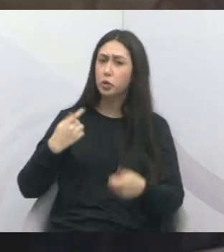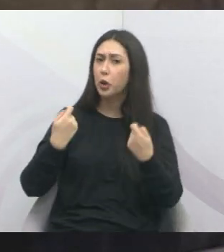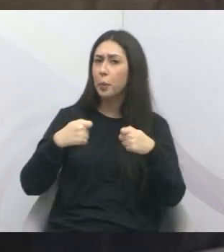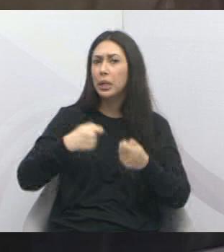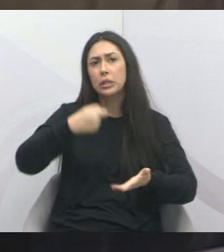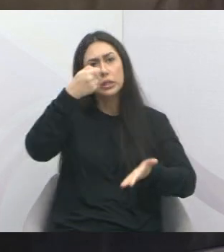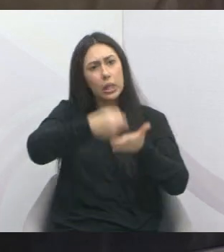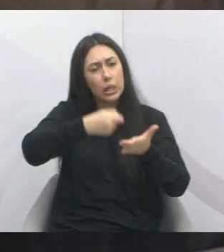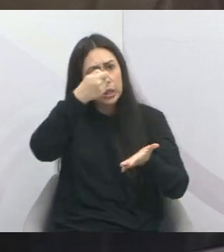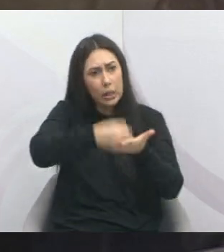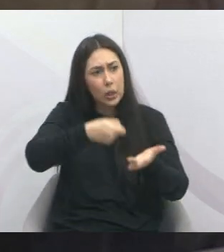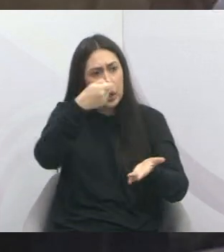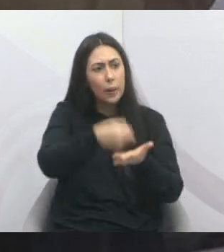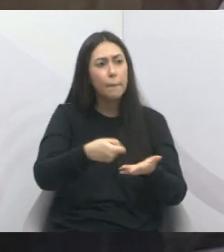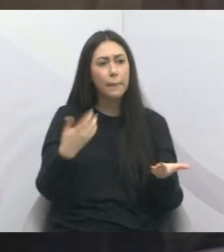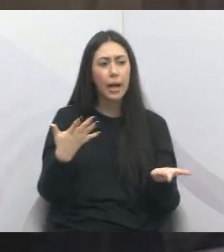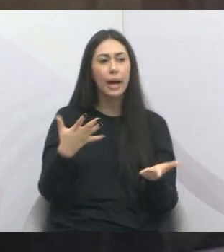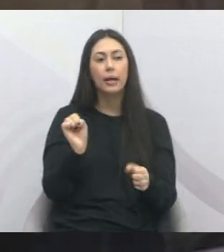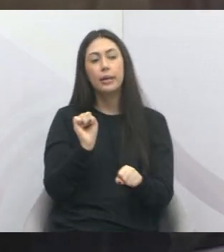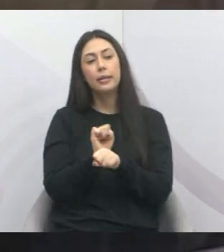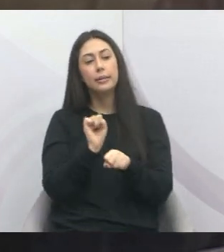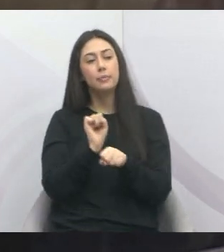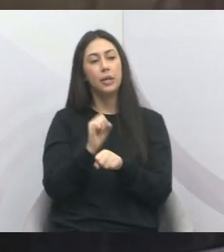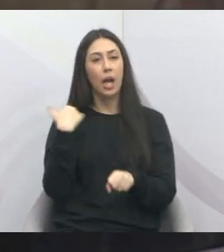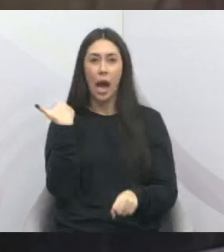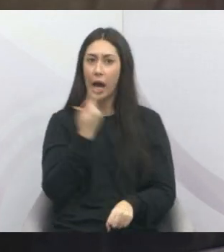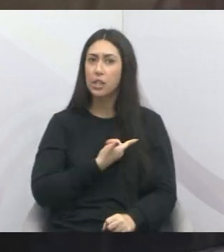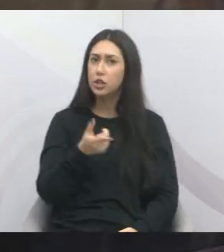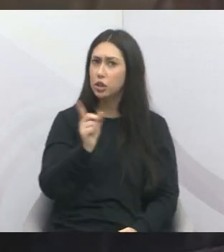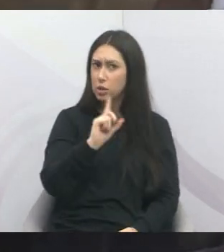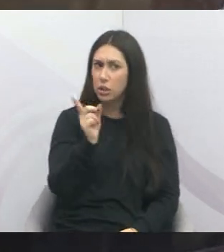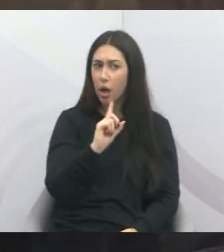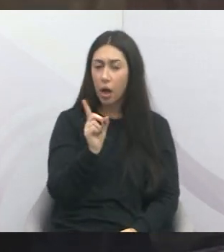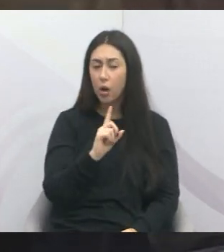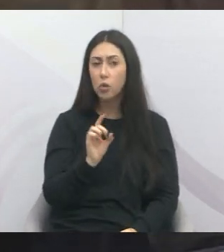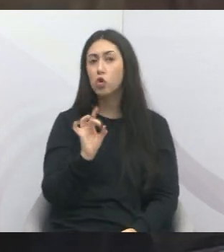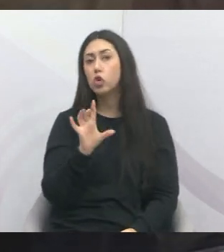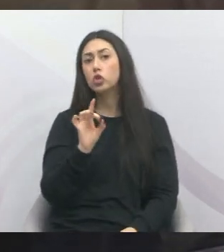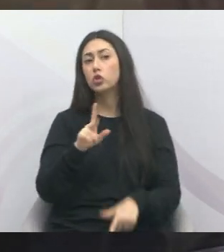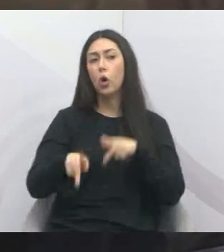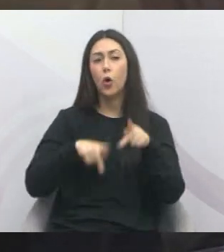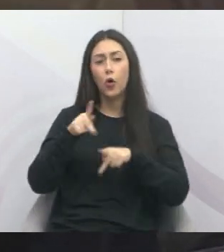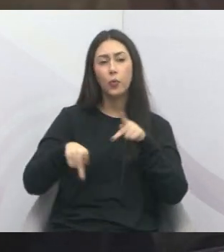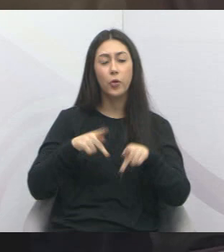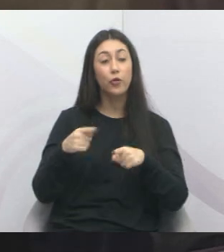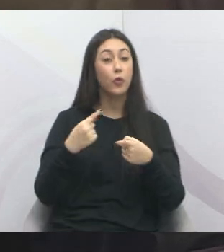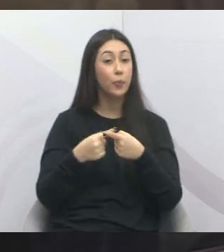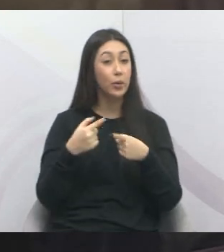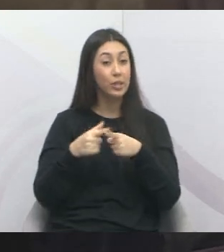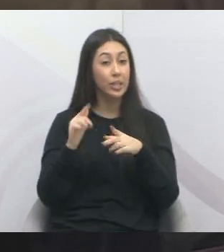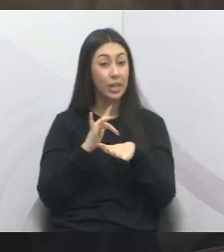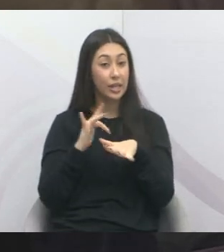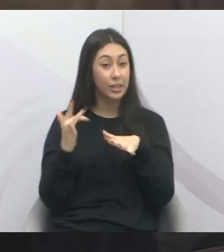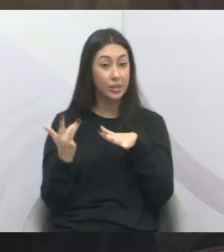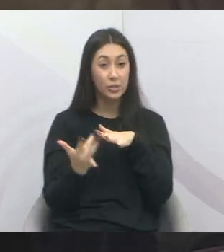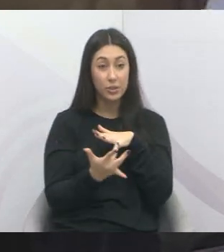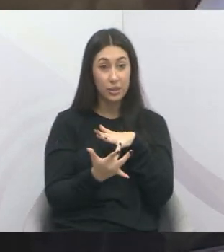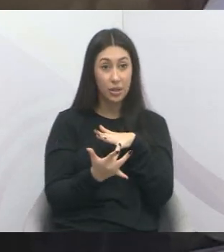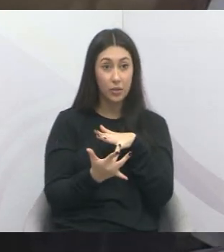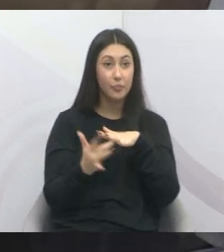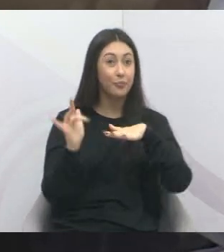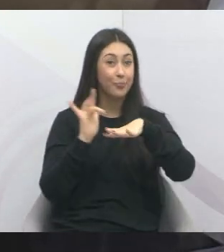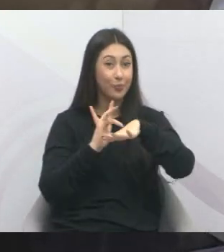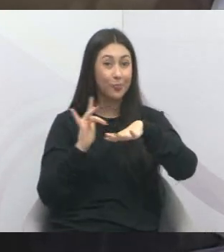firme nessa empresa Damasco, não esperar só de nós, vereadores dessa casa, ou só da população, porque as redes sociais, doutora, as